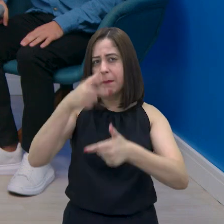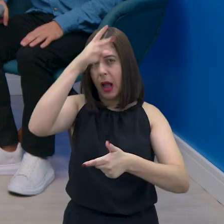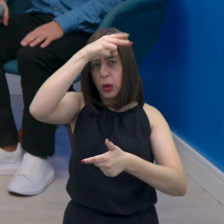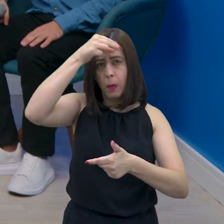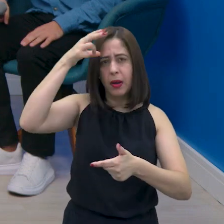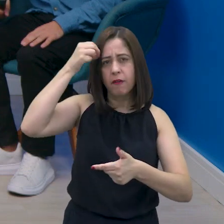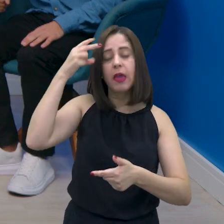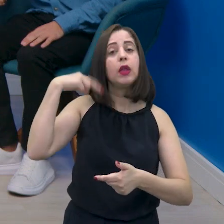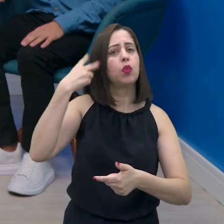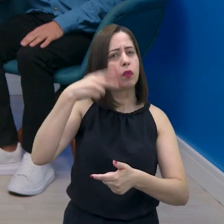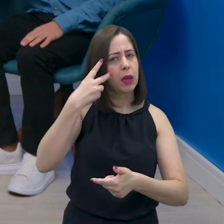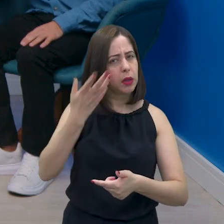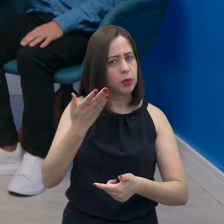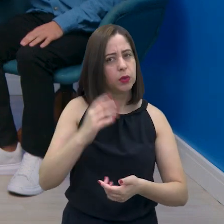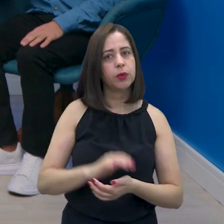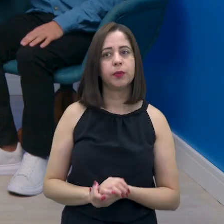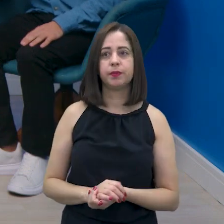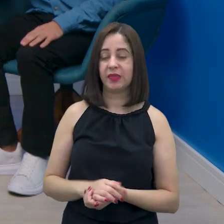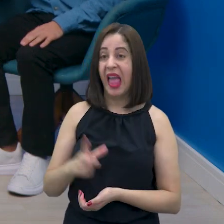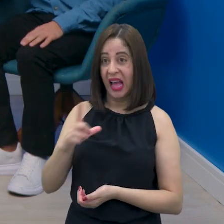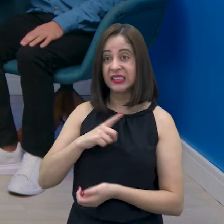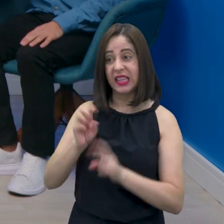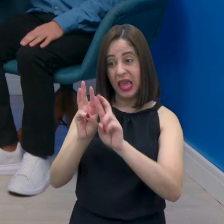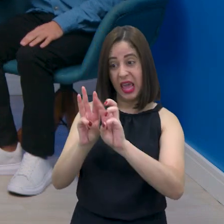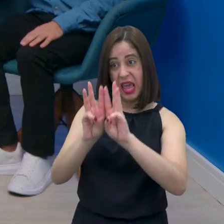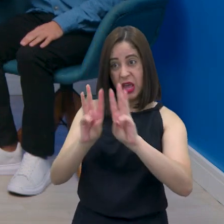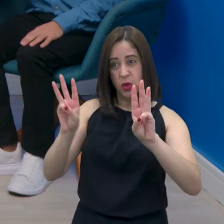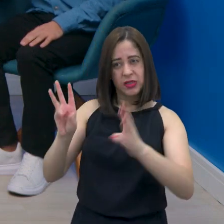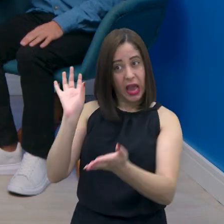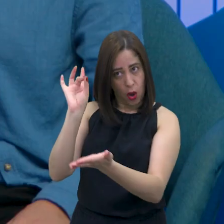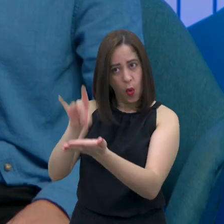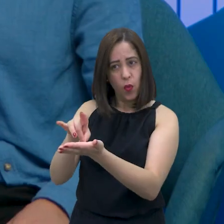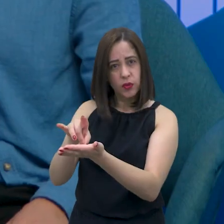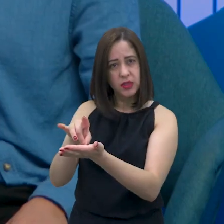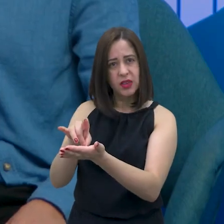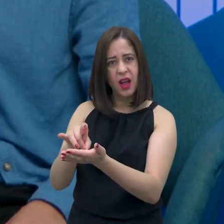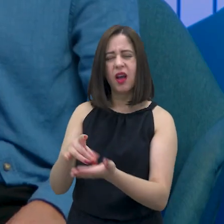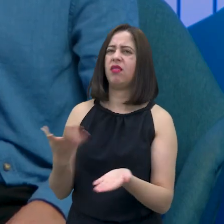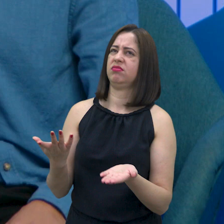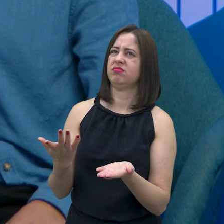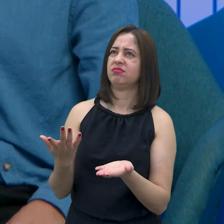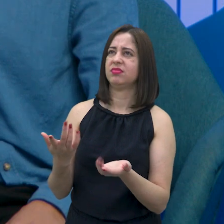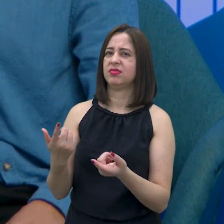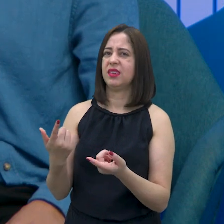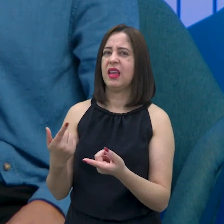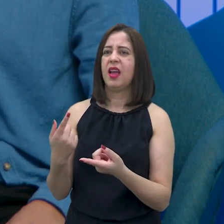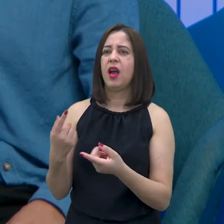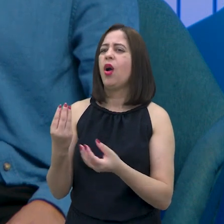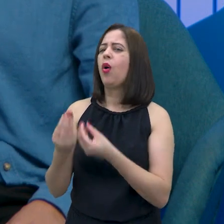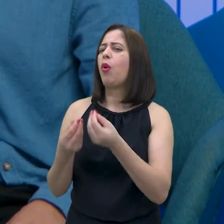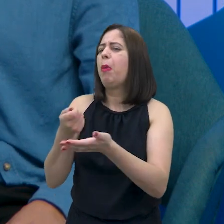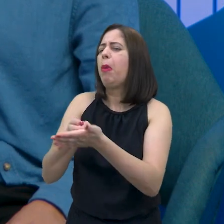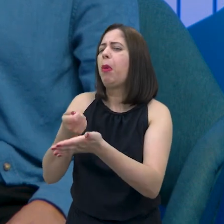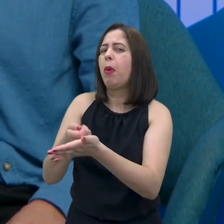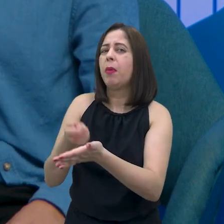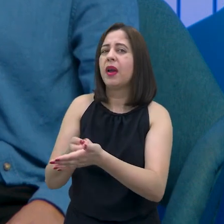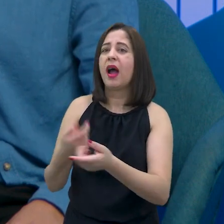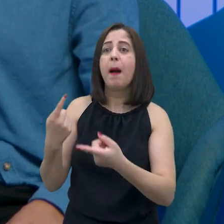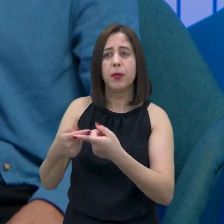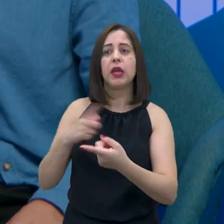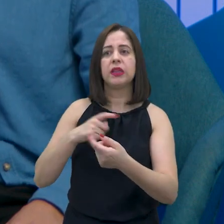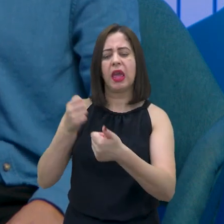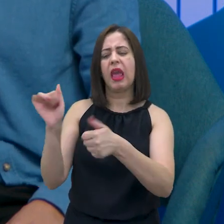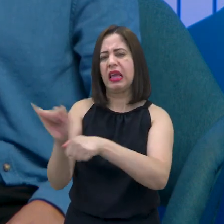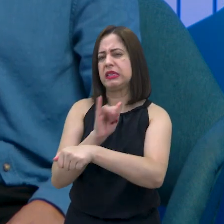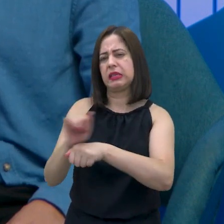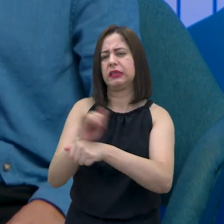prefeito. Um canal oficial, né? É difícil pensar num canal oficial para cobrança ou para acompanhar. São